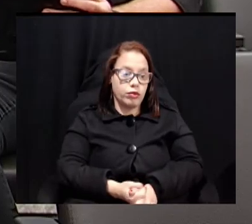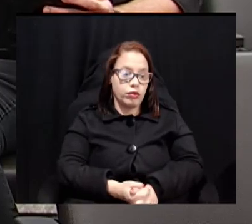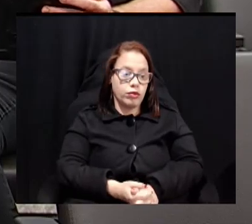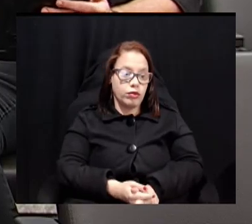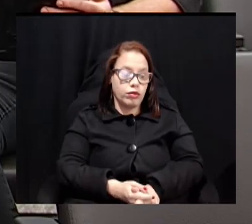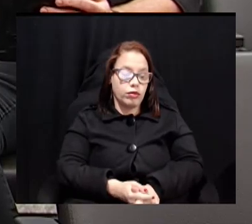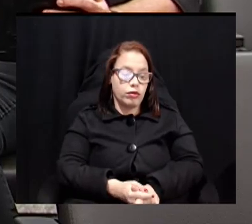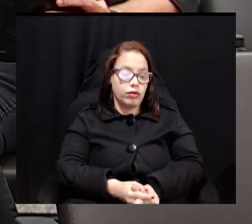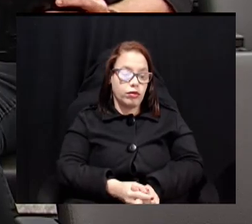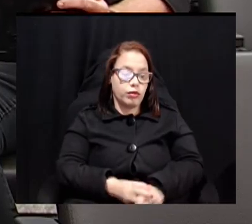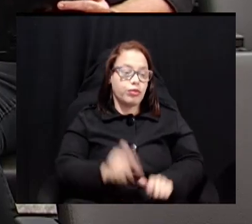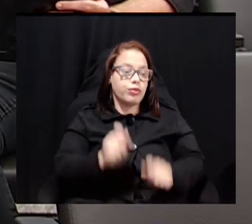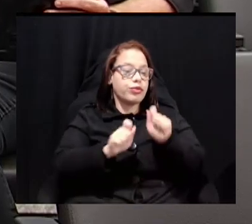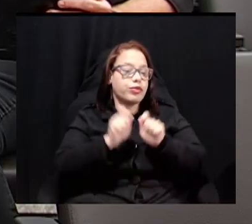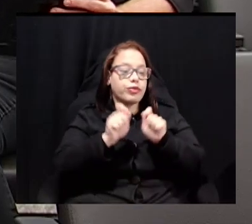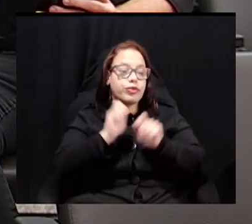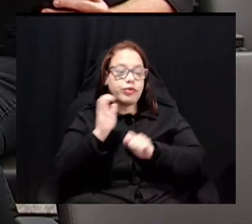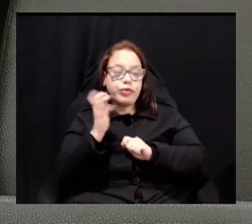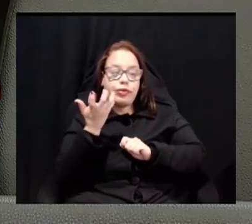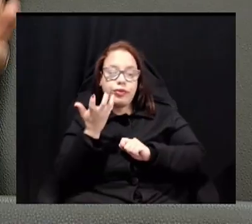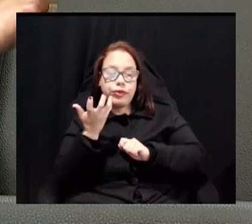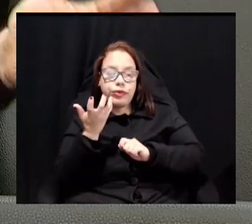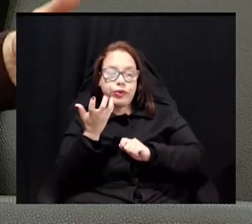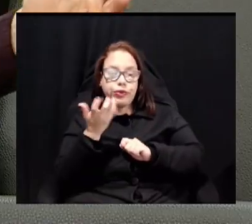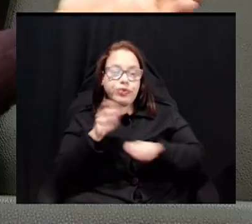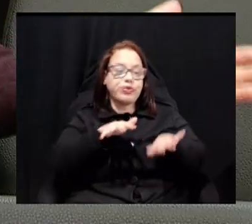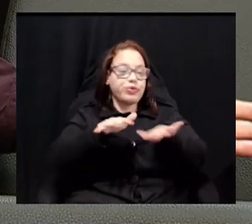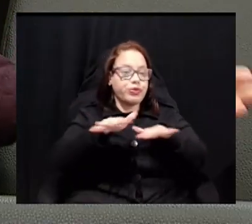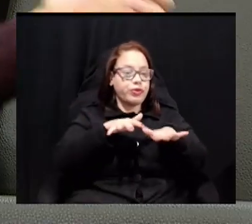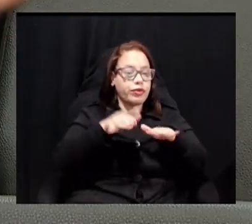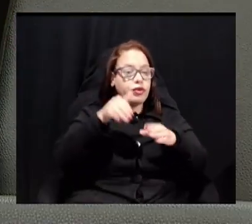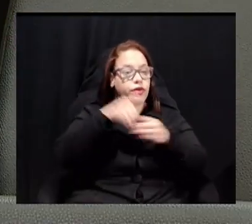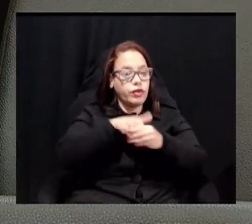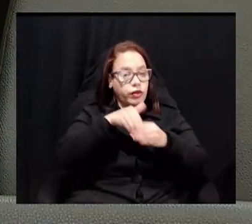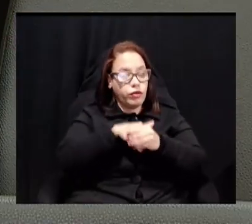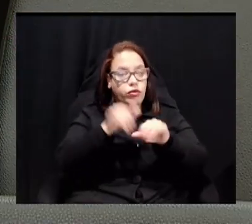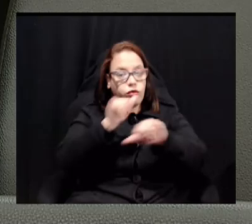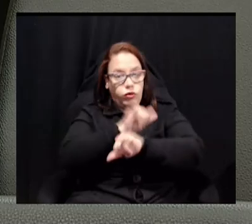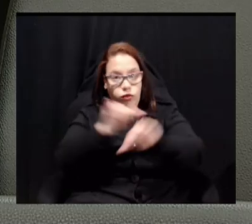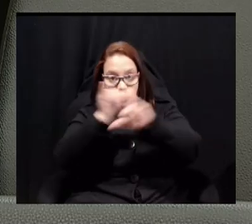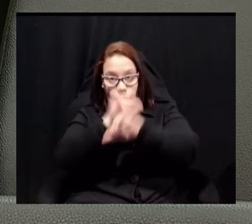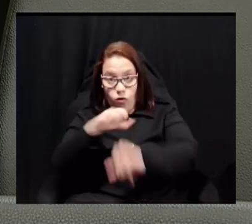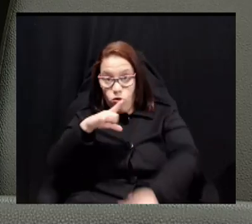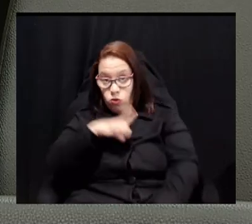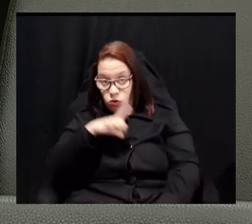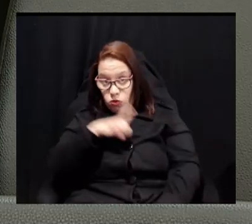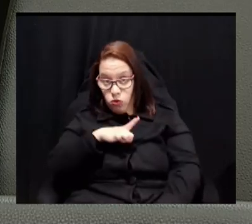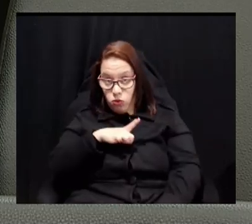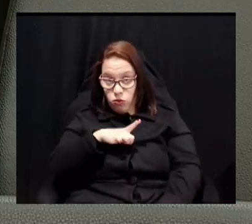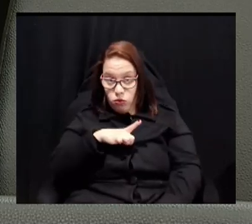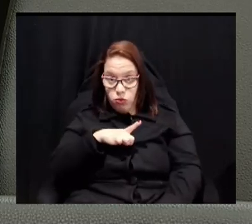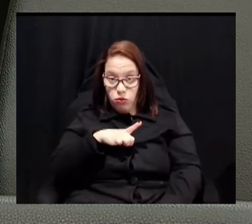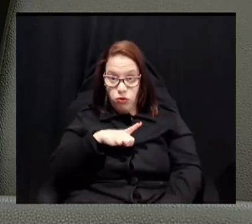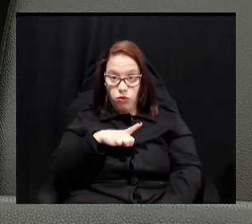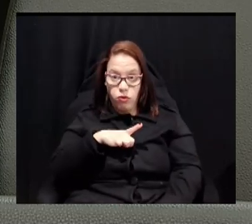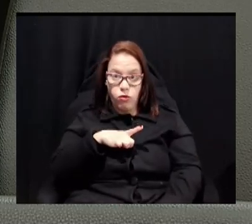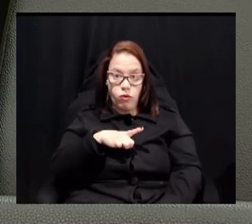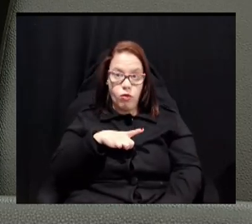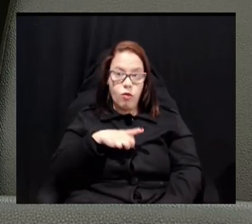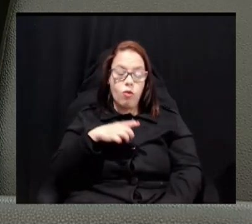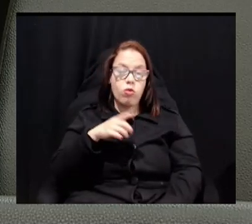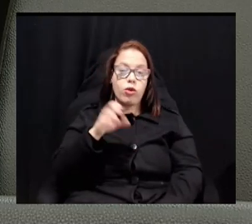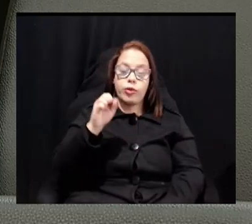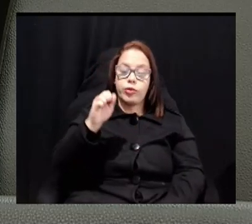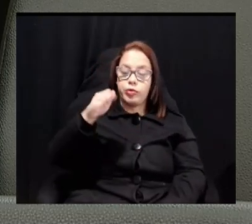o que acontece? No momento eleitoral de campanha eu tive na ONG Bom Pastor, e eu